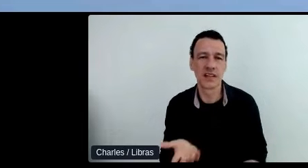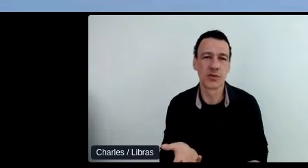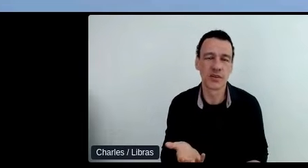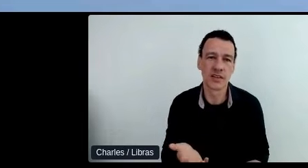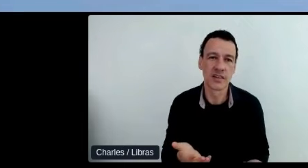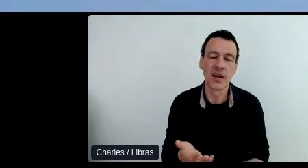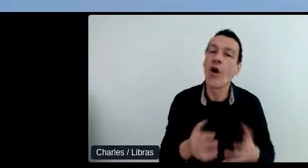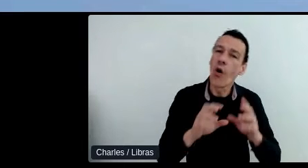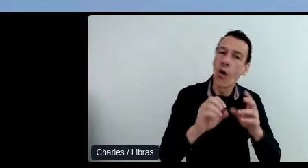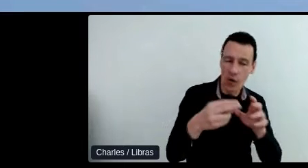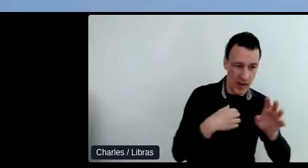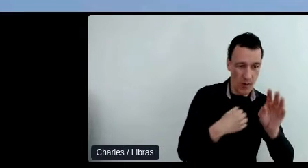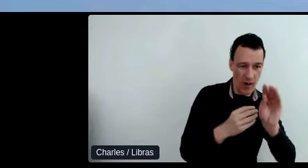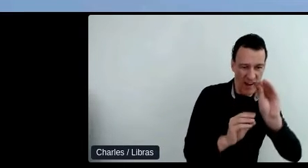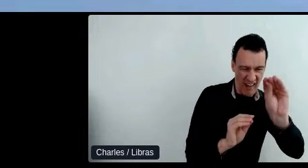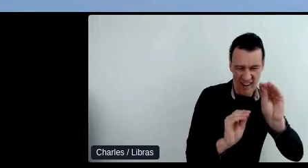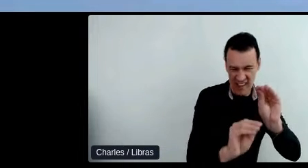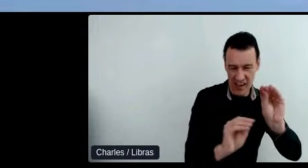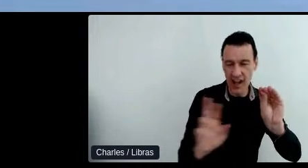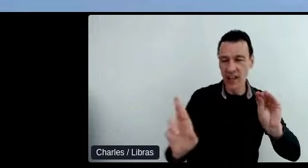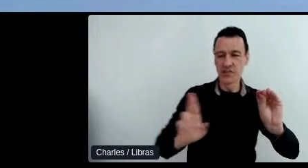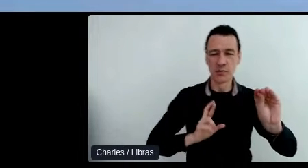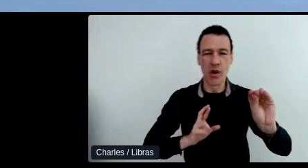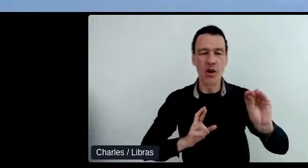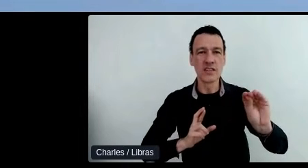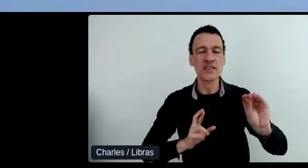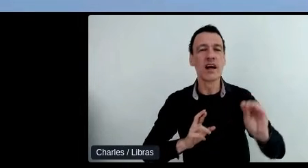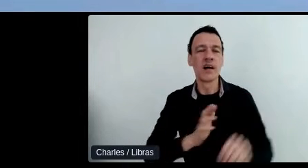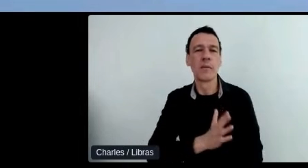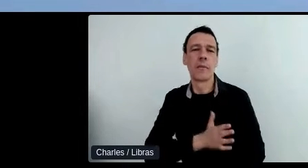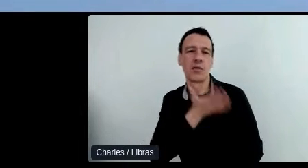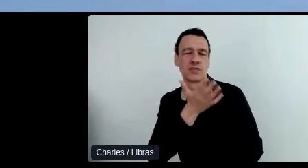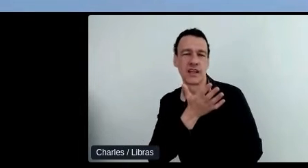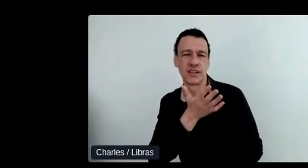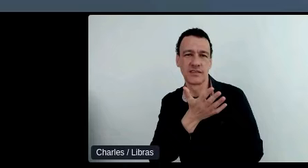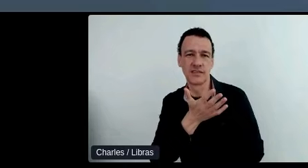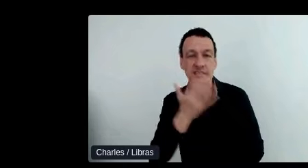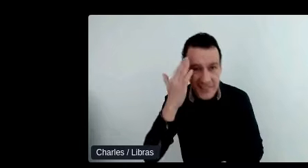preconceituosa? Pode ir, Verônica.